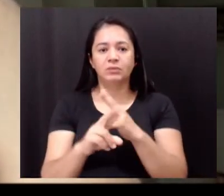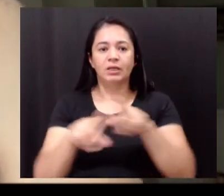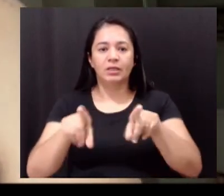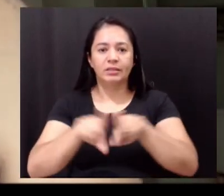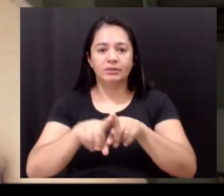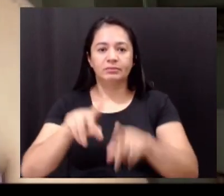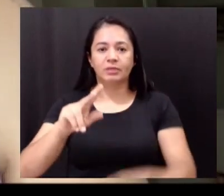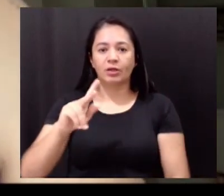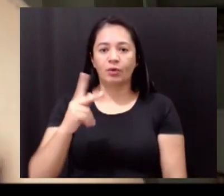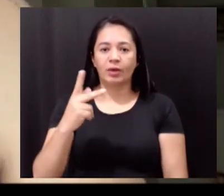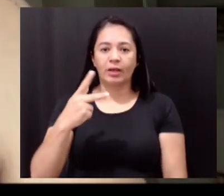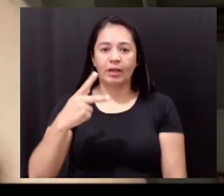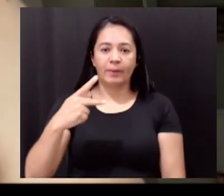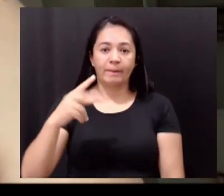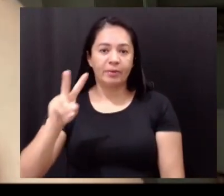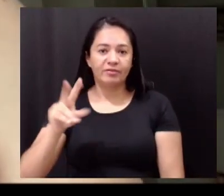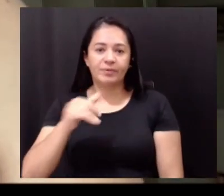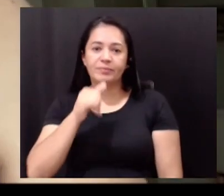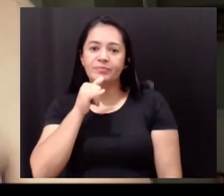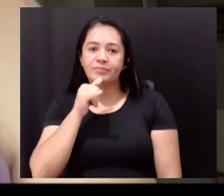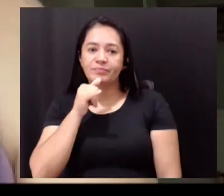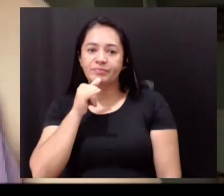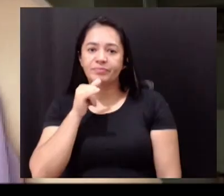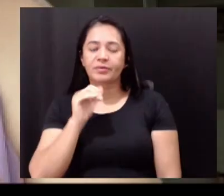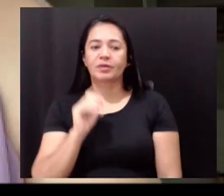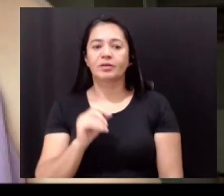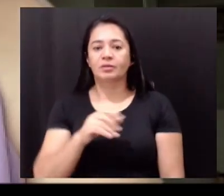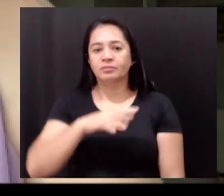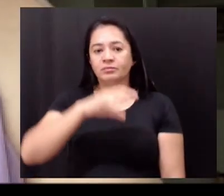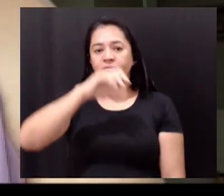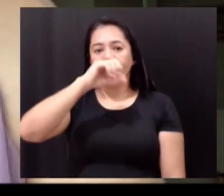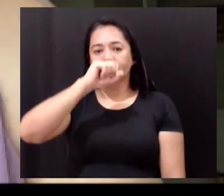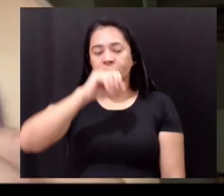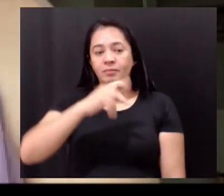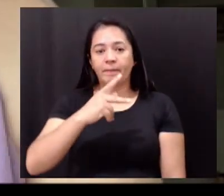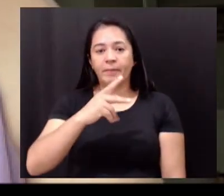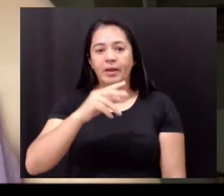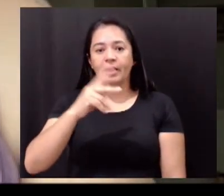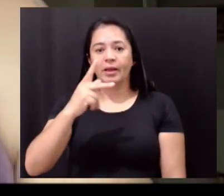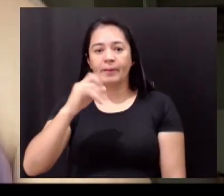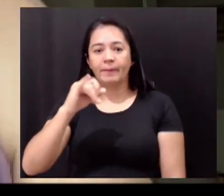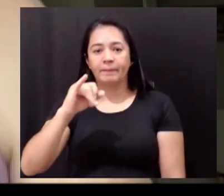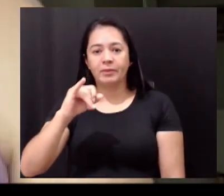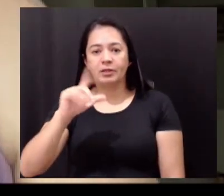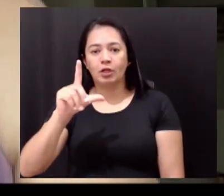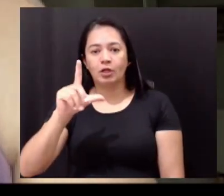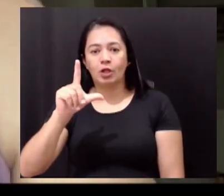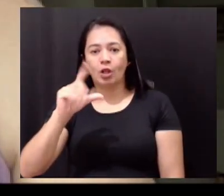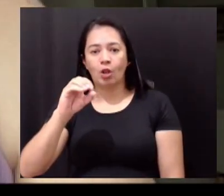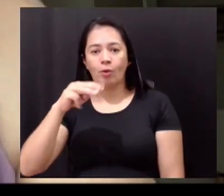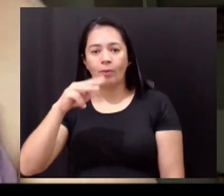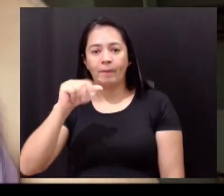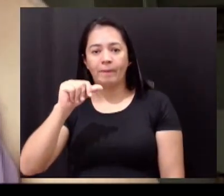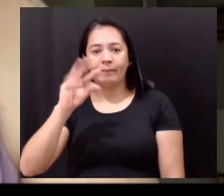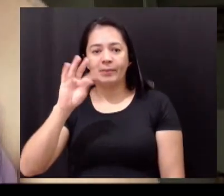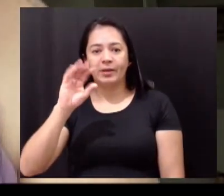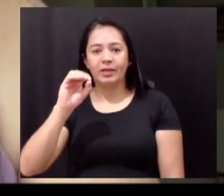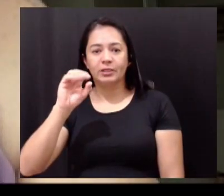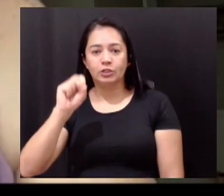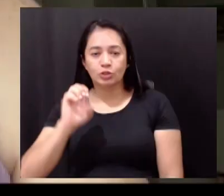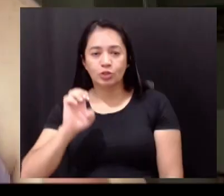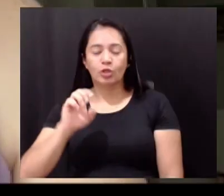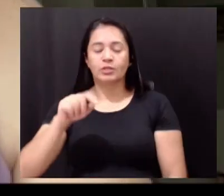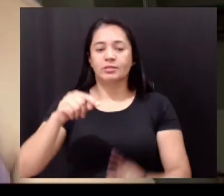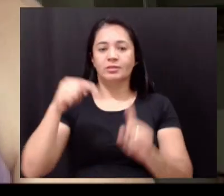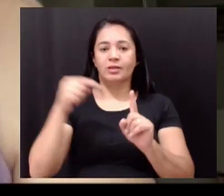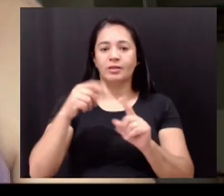a papilomatose respiratória recorrente, essas pessoas elas podem fazer a vacinação também para se